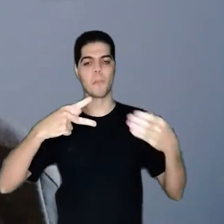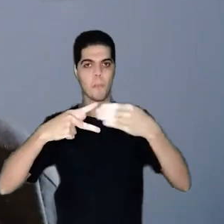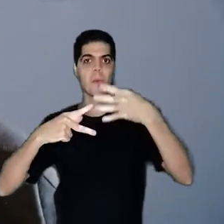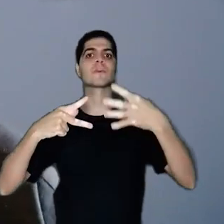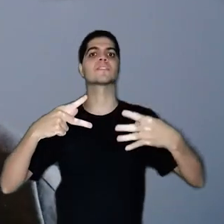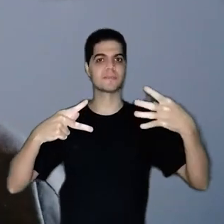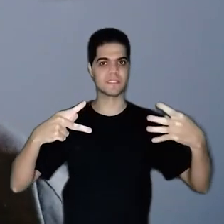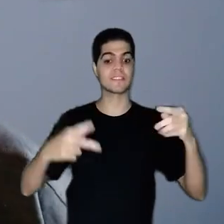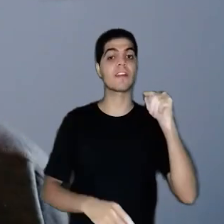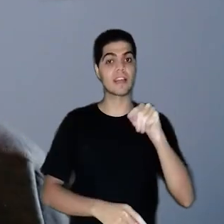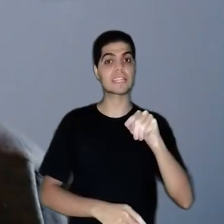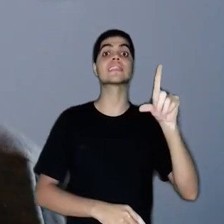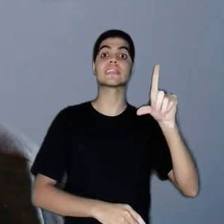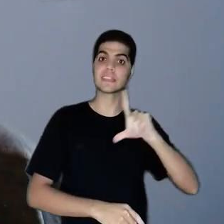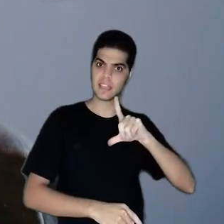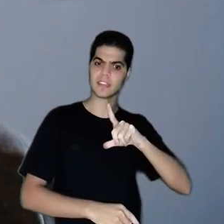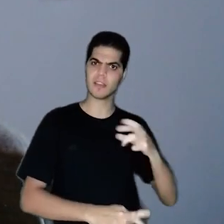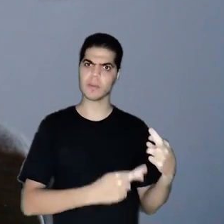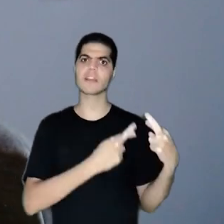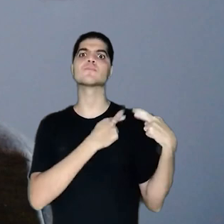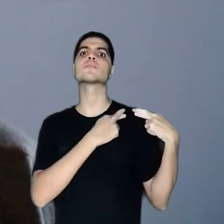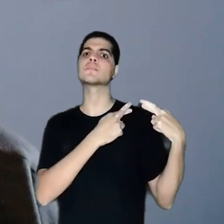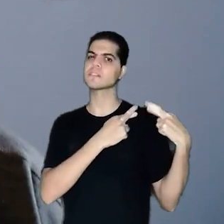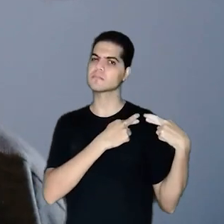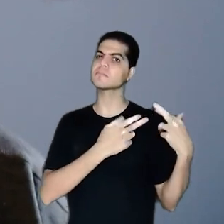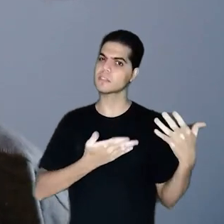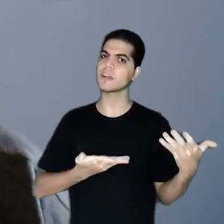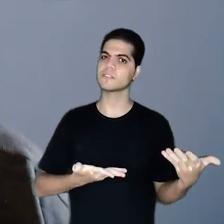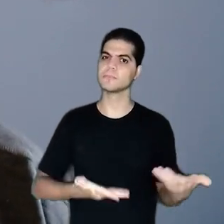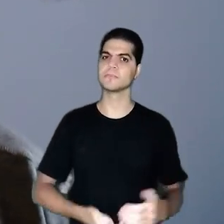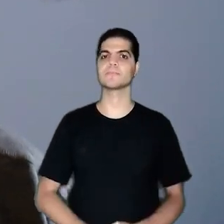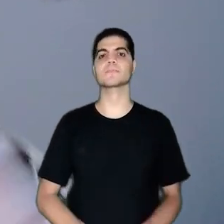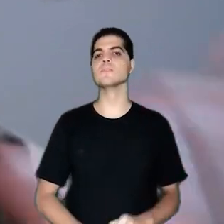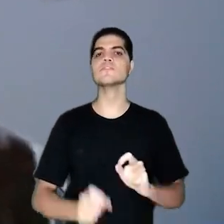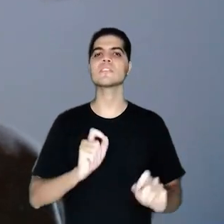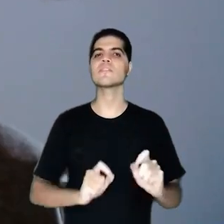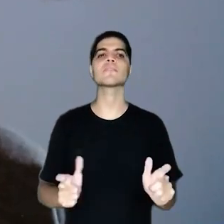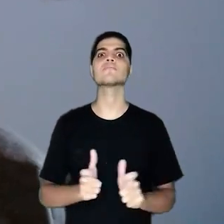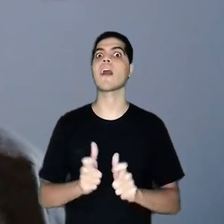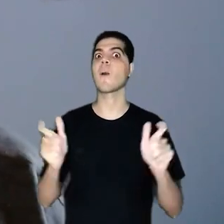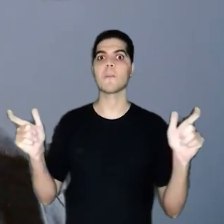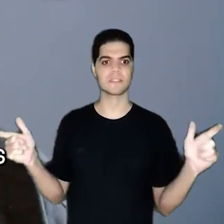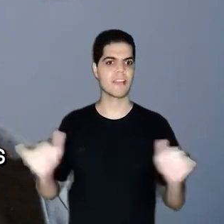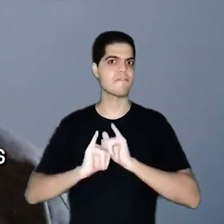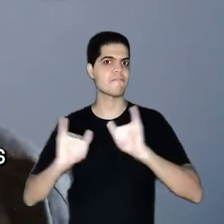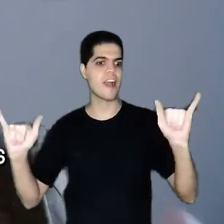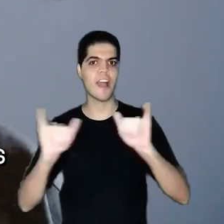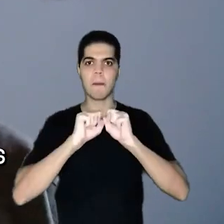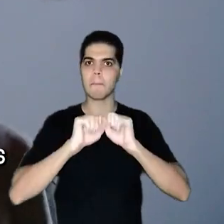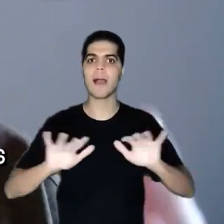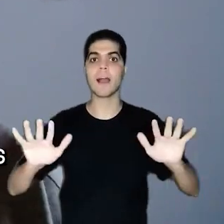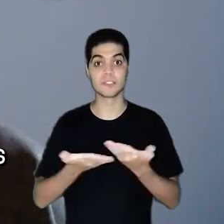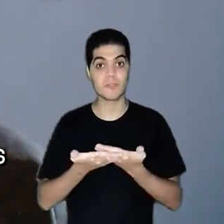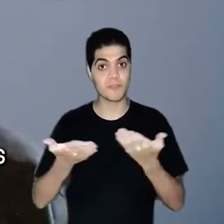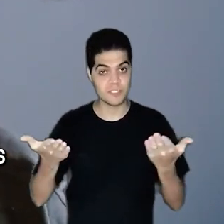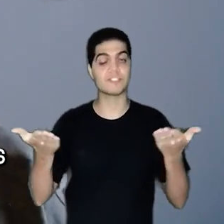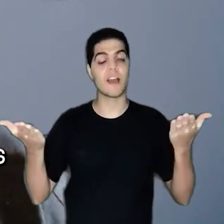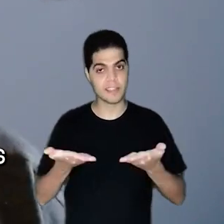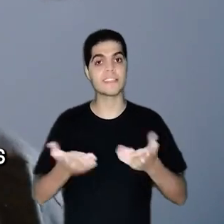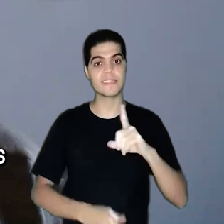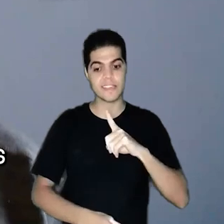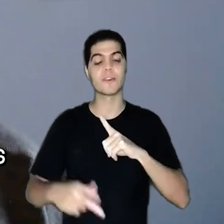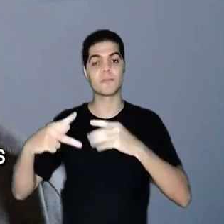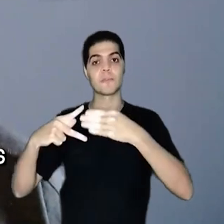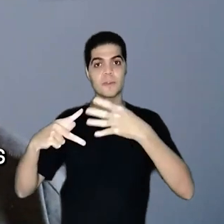tem a missão podemos dizer assim de amplificar essas vozes É por isso que eu digo que